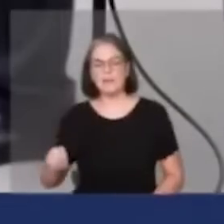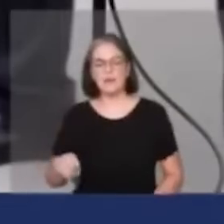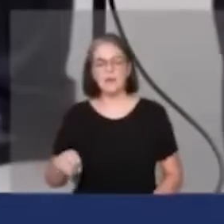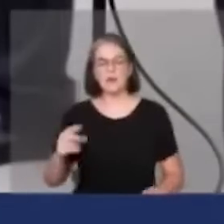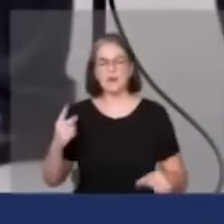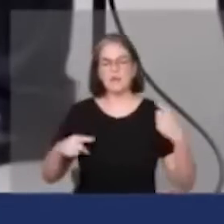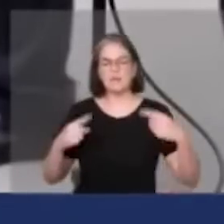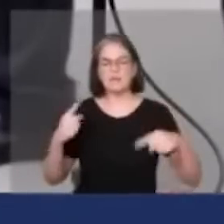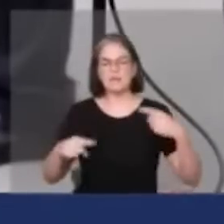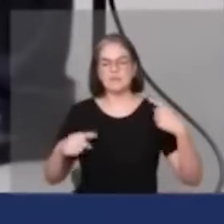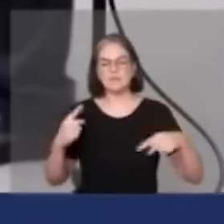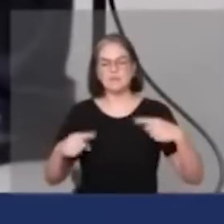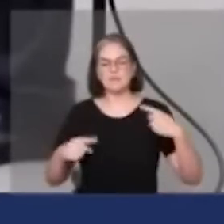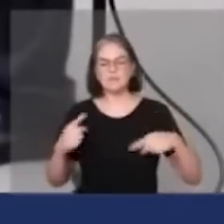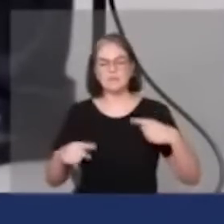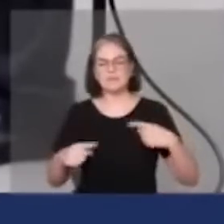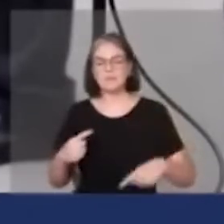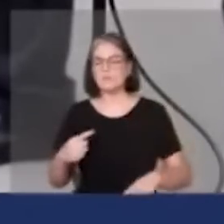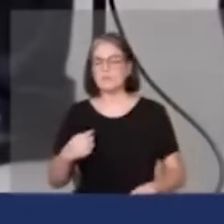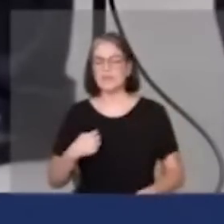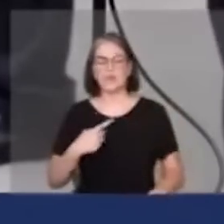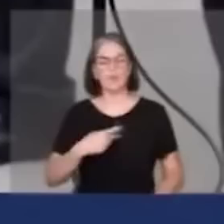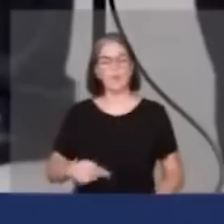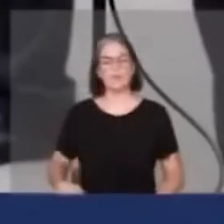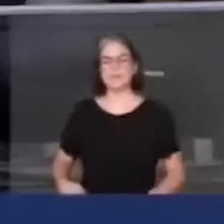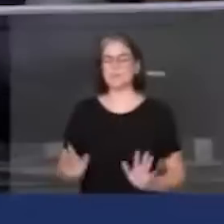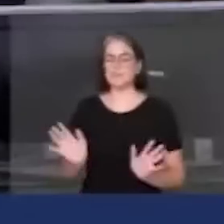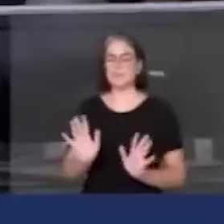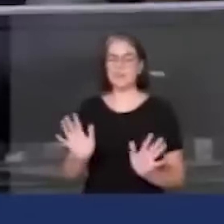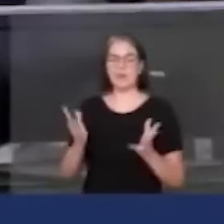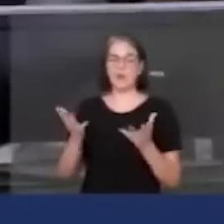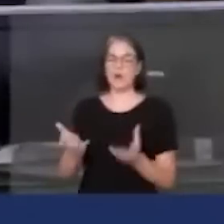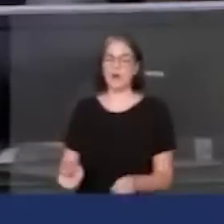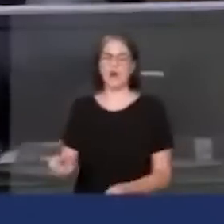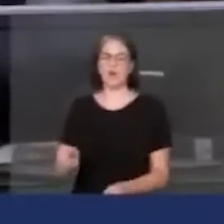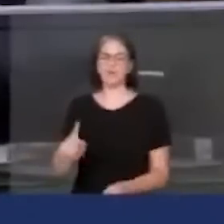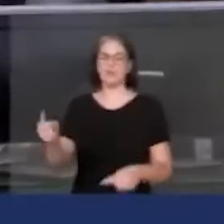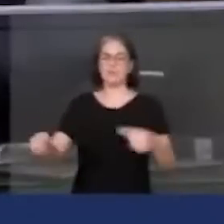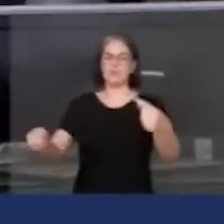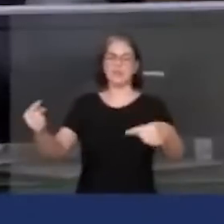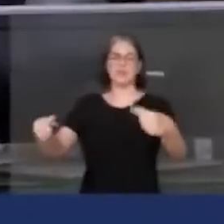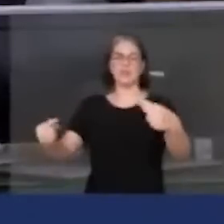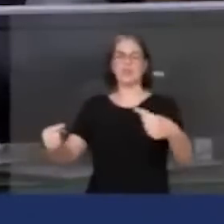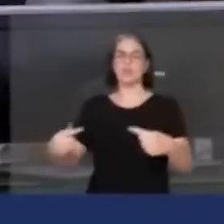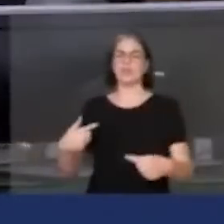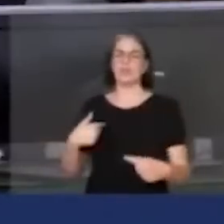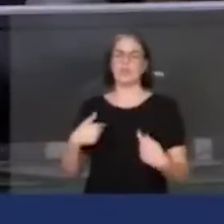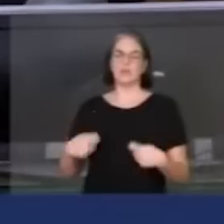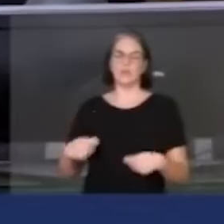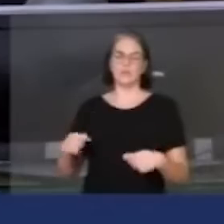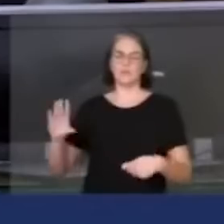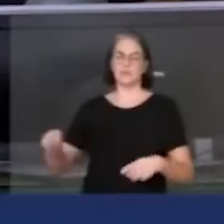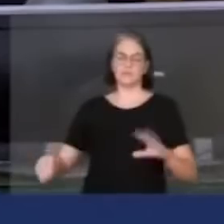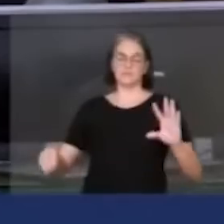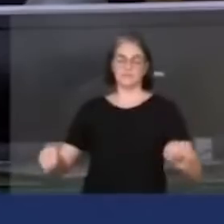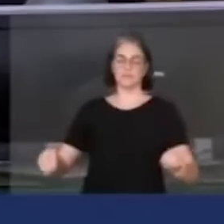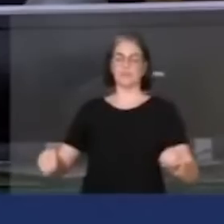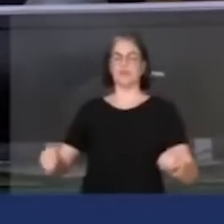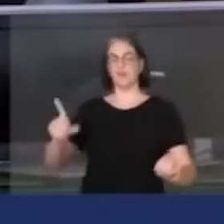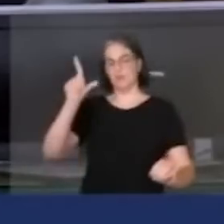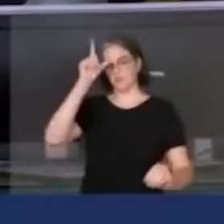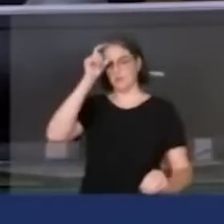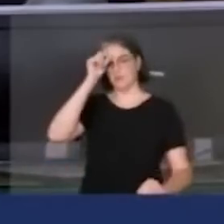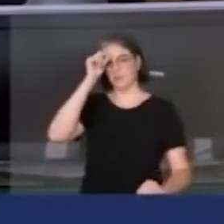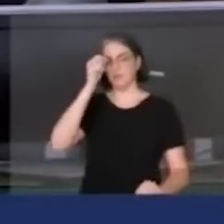Não se respeita, não. Não se respeita, não. Se ataca, se ataca. Carabia! Eu vou tomar a... Pronto, realmente. Desculpem